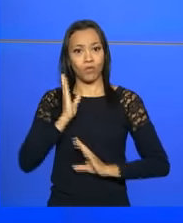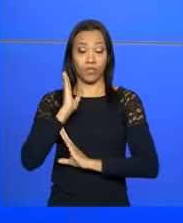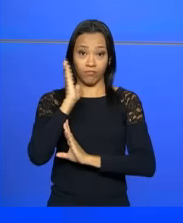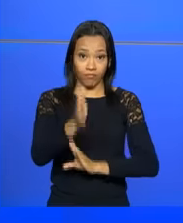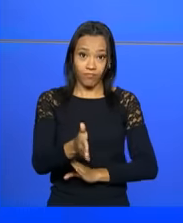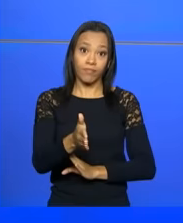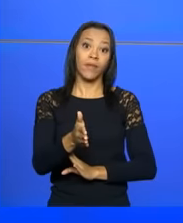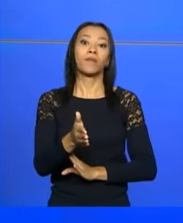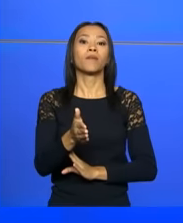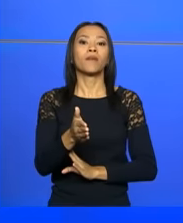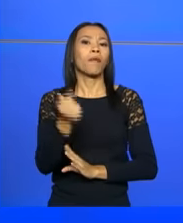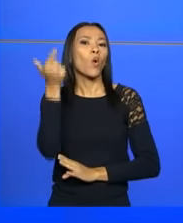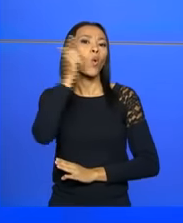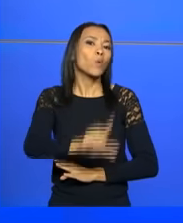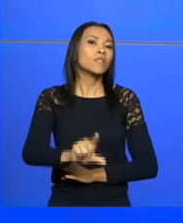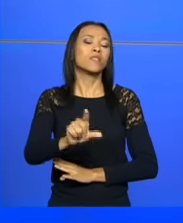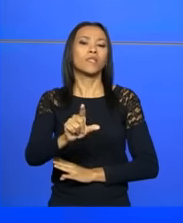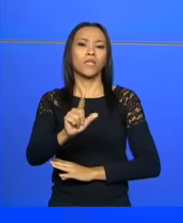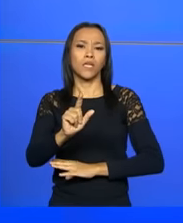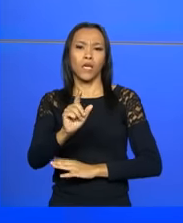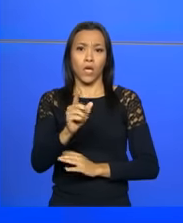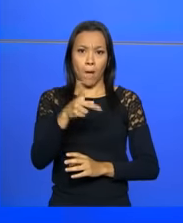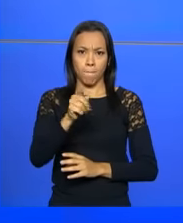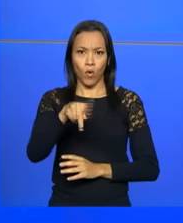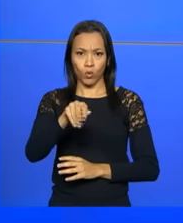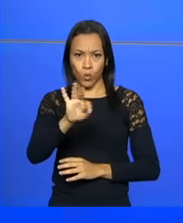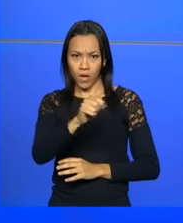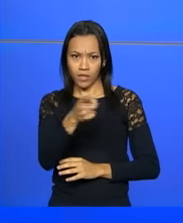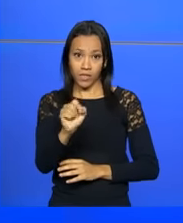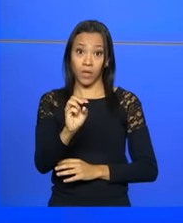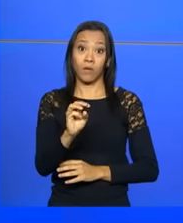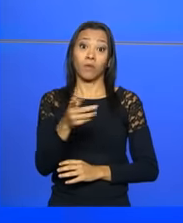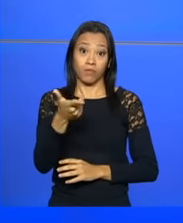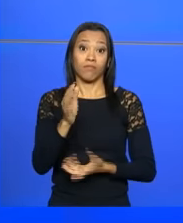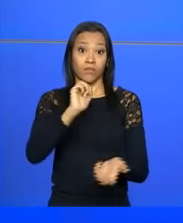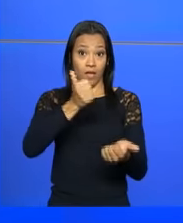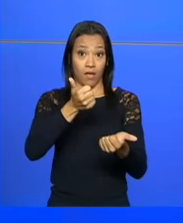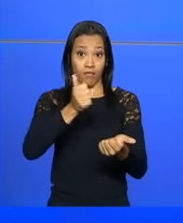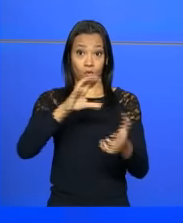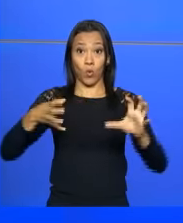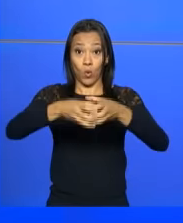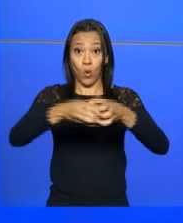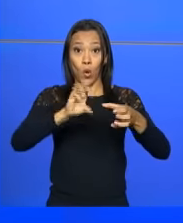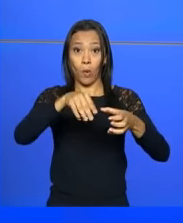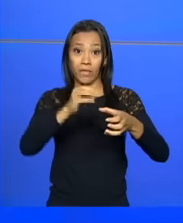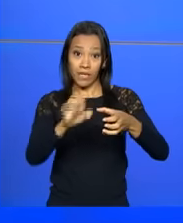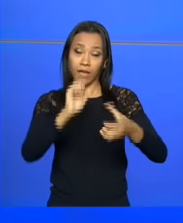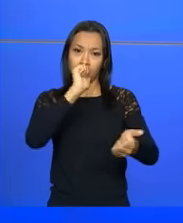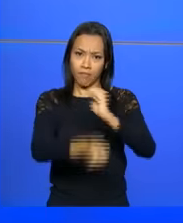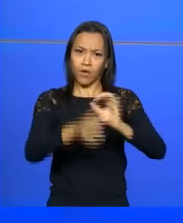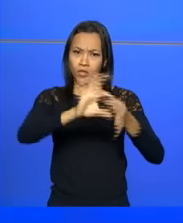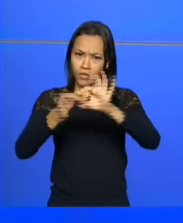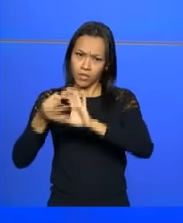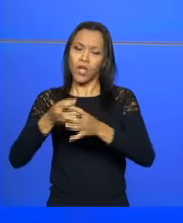ao ao alcançar a pontuação em competições com a chancela do comitê paralímpico internacional nossa equipe conversou